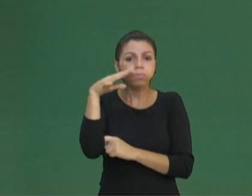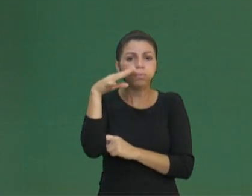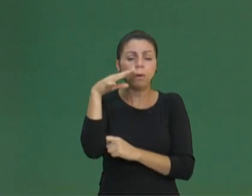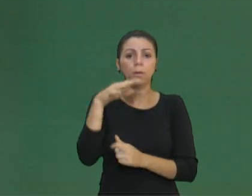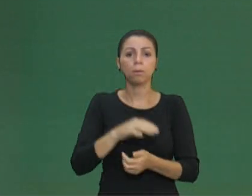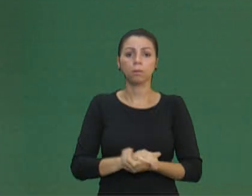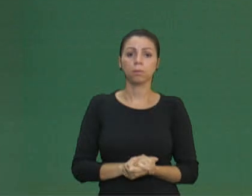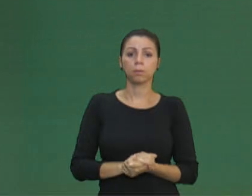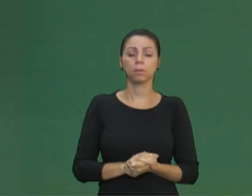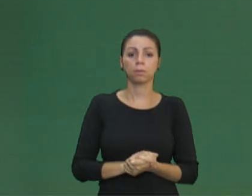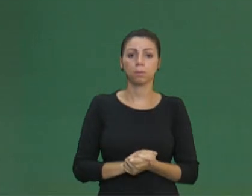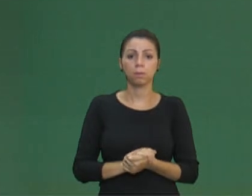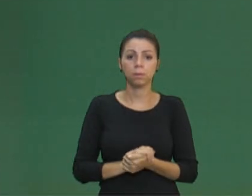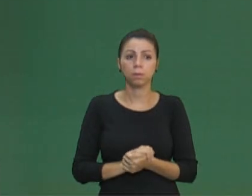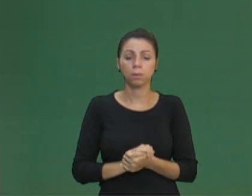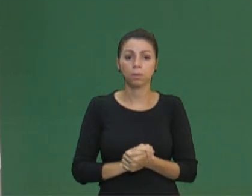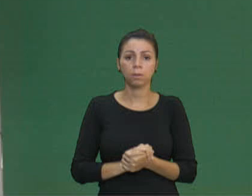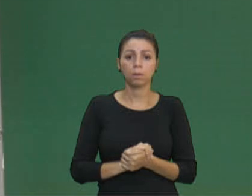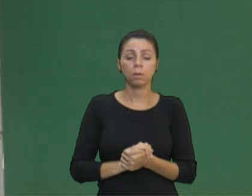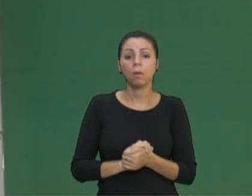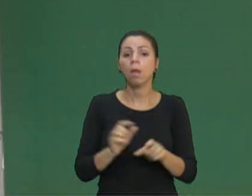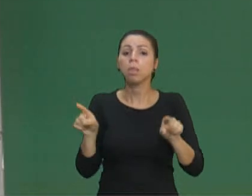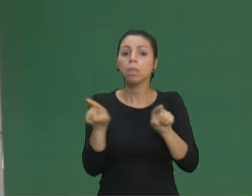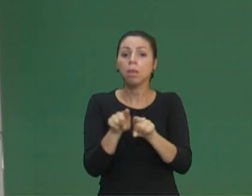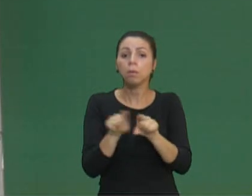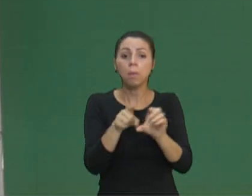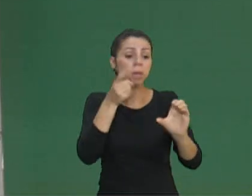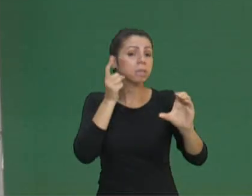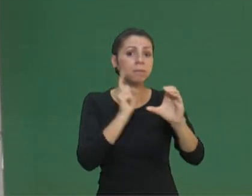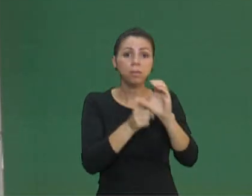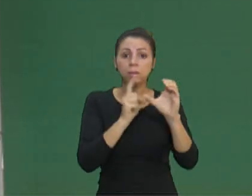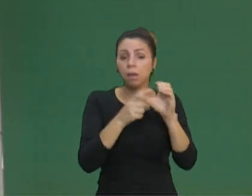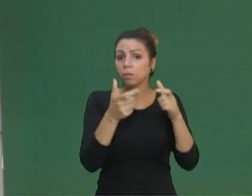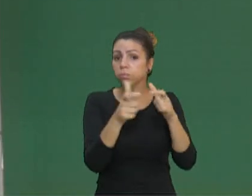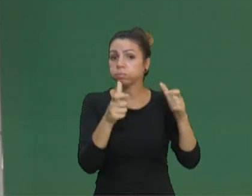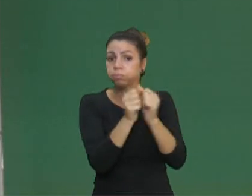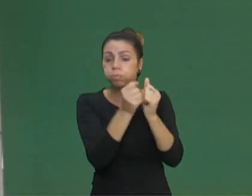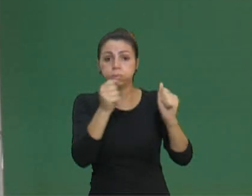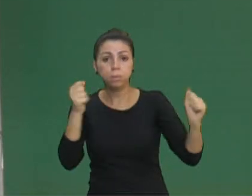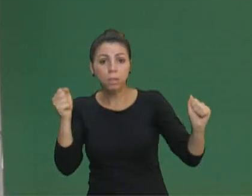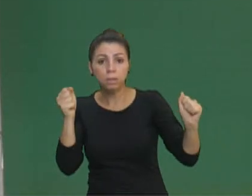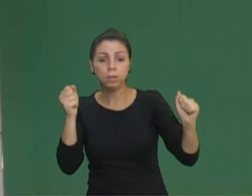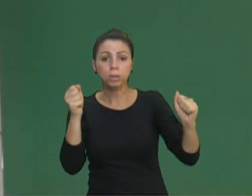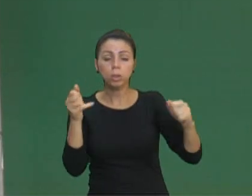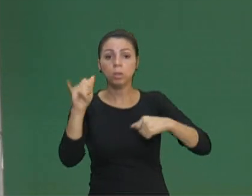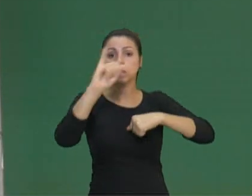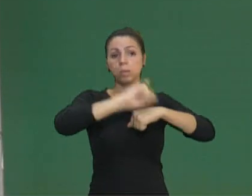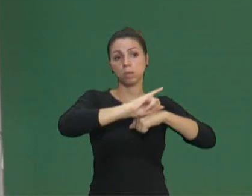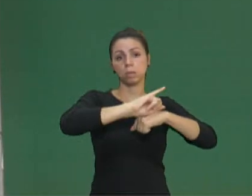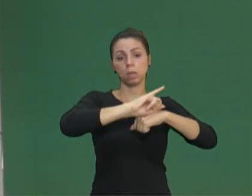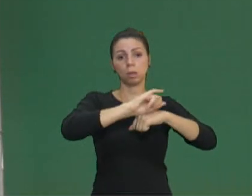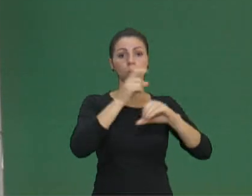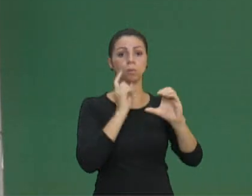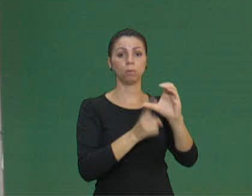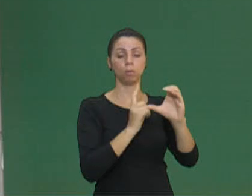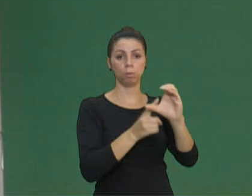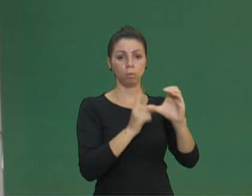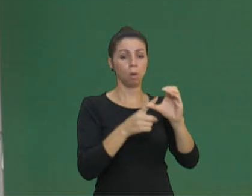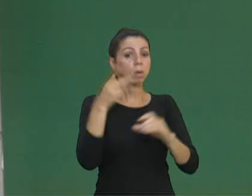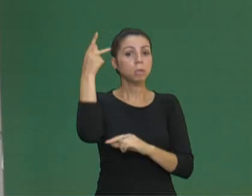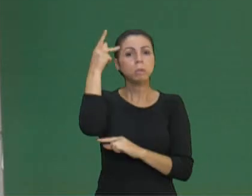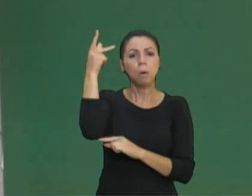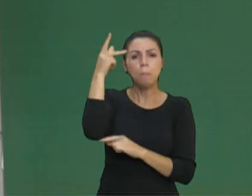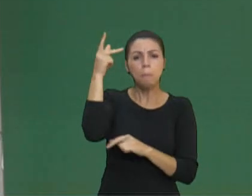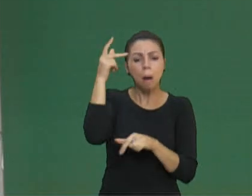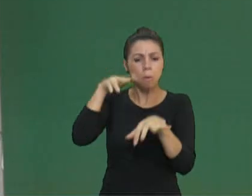ela costuma acontecer nos grandes centros urbanos, como a gente pode ver aqui na imagem, né? São Paulo, um trânsito